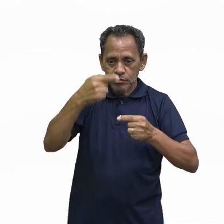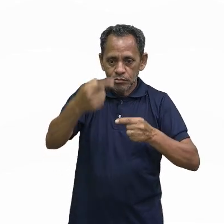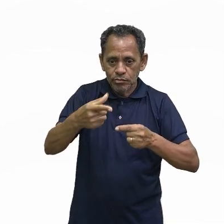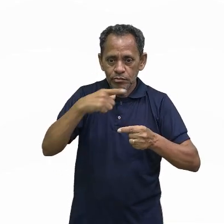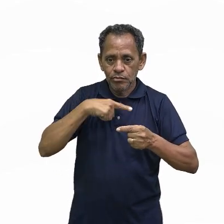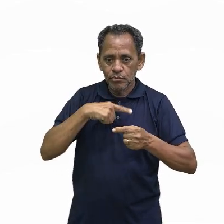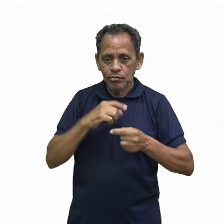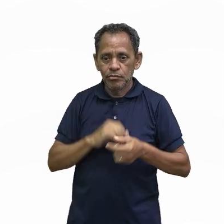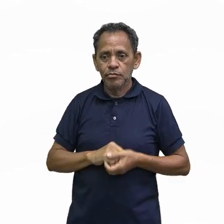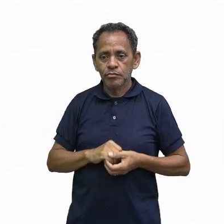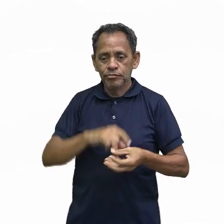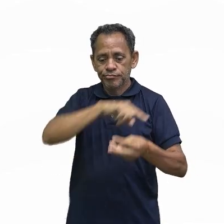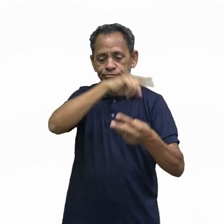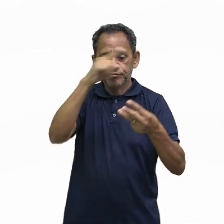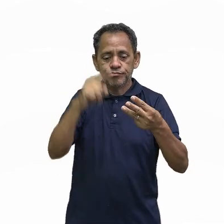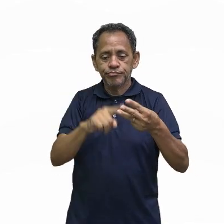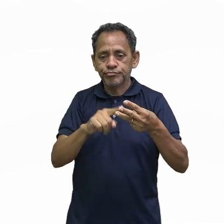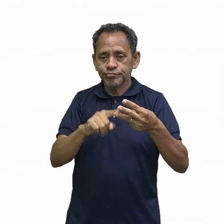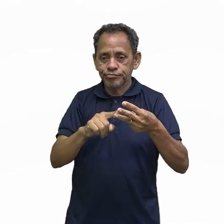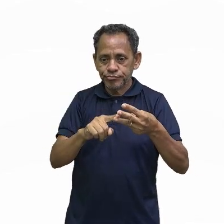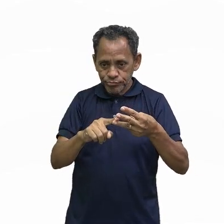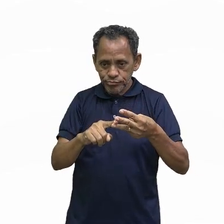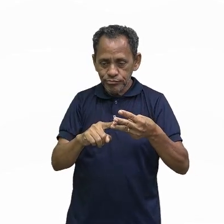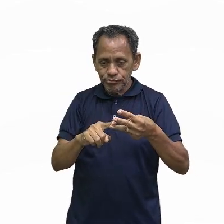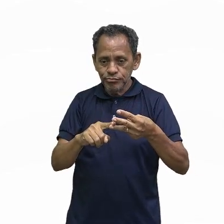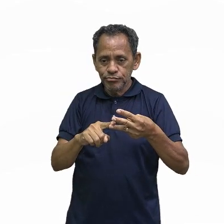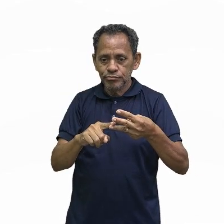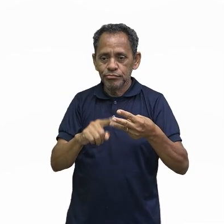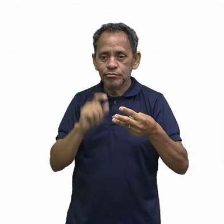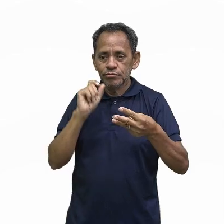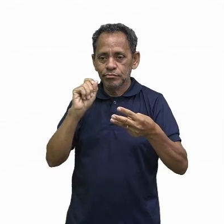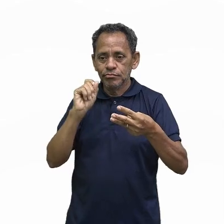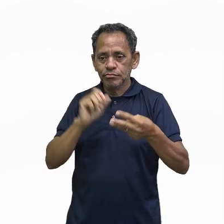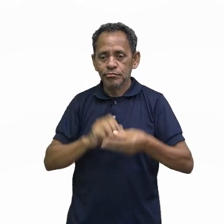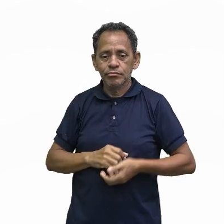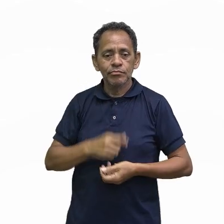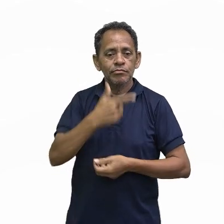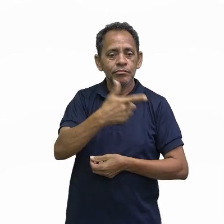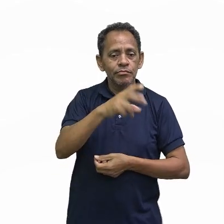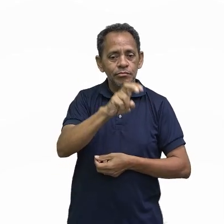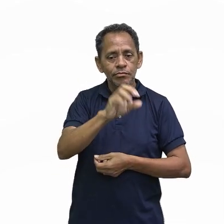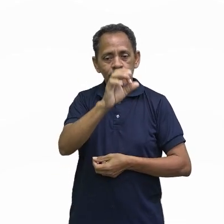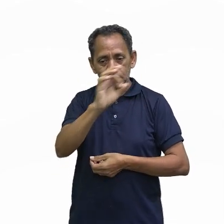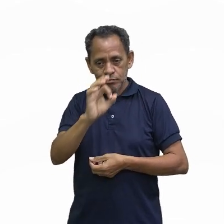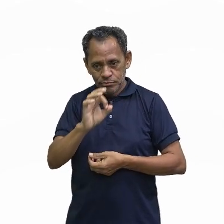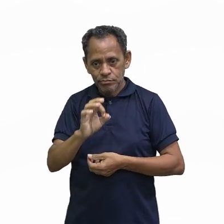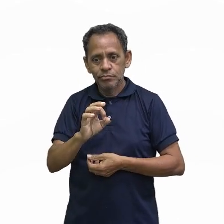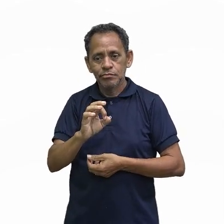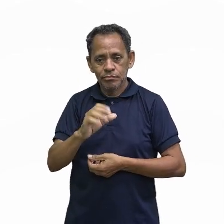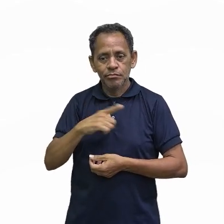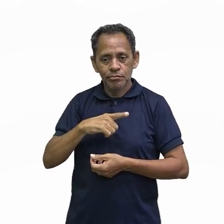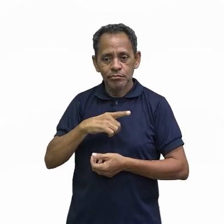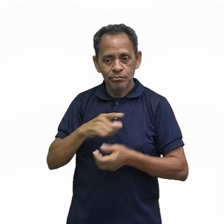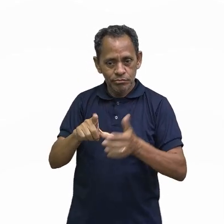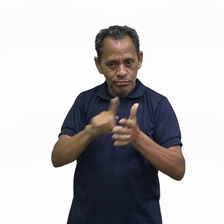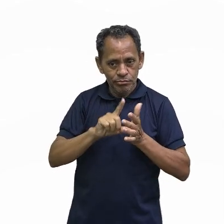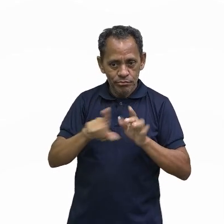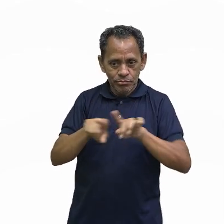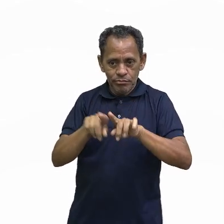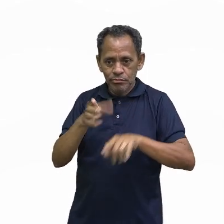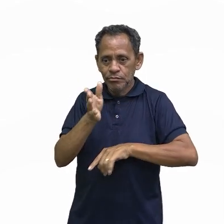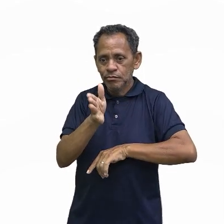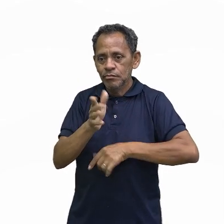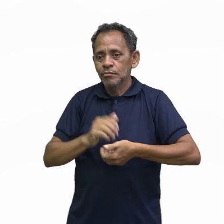vai acontecer? Agora a gente vai ter a metade da metade do sanduíche, ou seja, 25% do que nós tínhamos inicialmente.